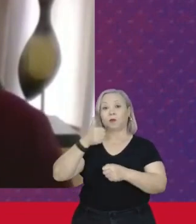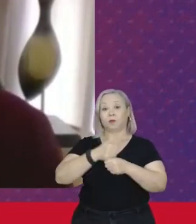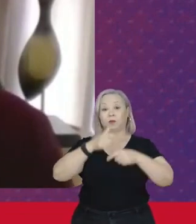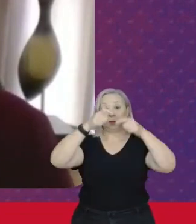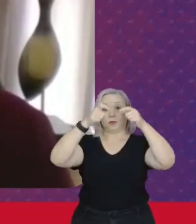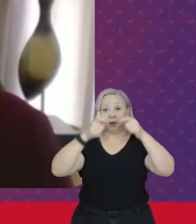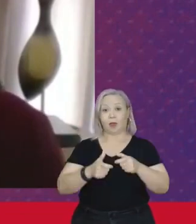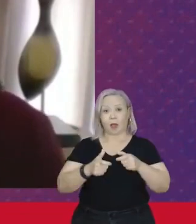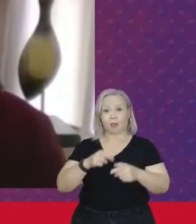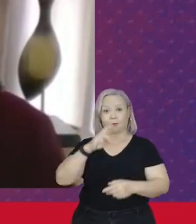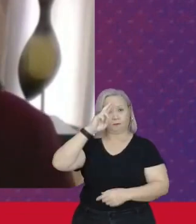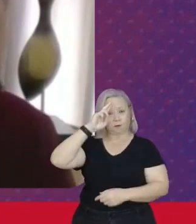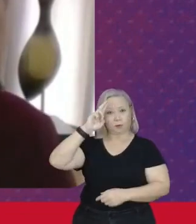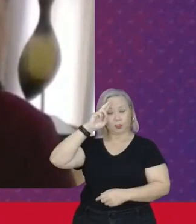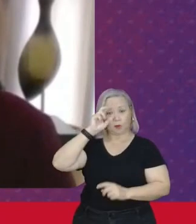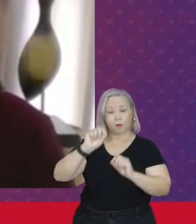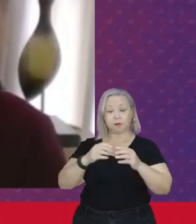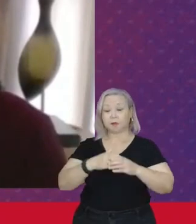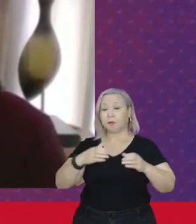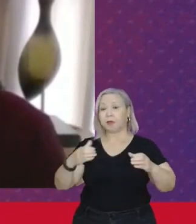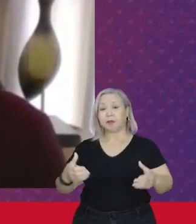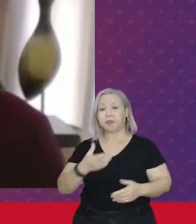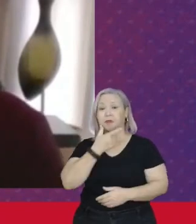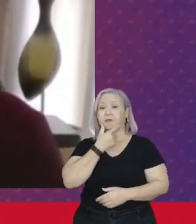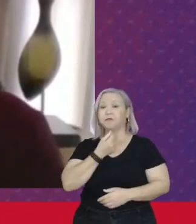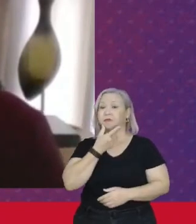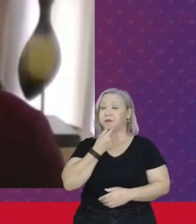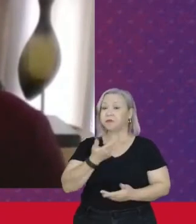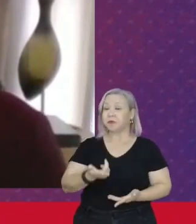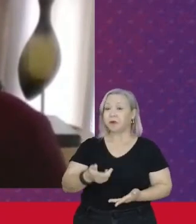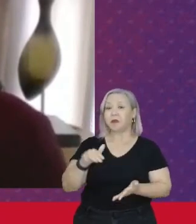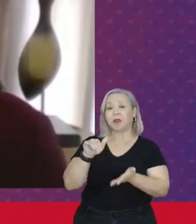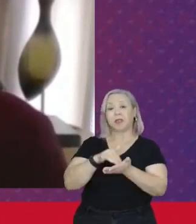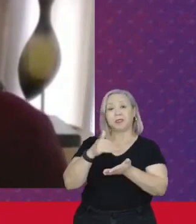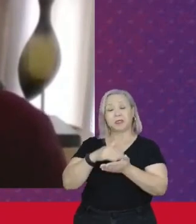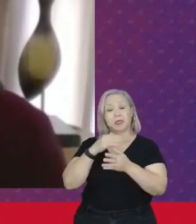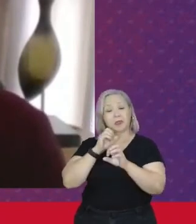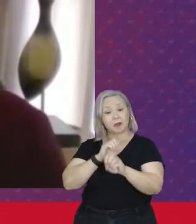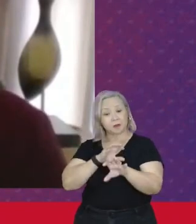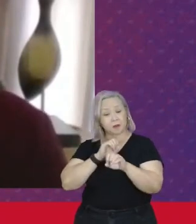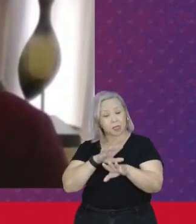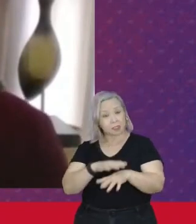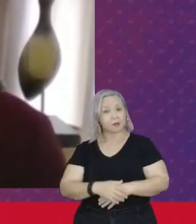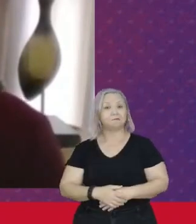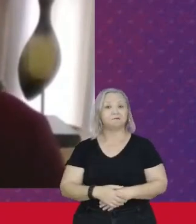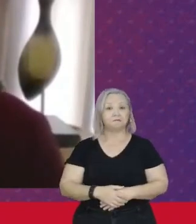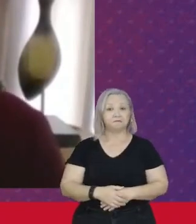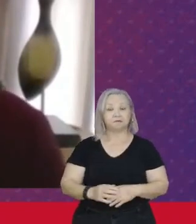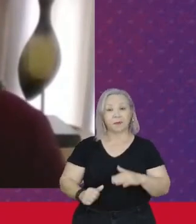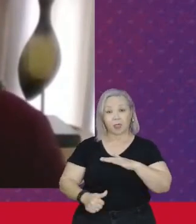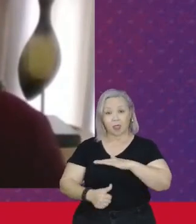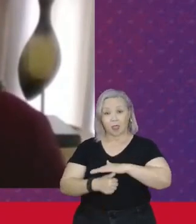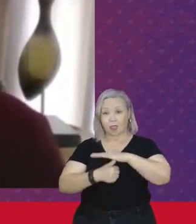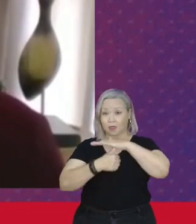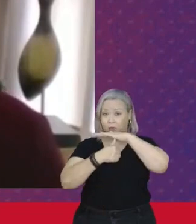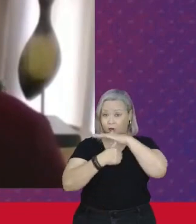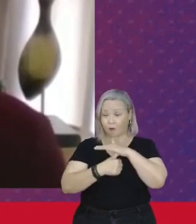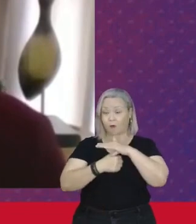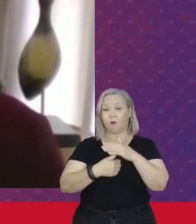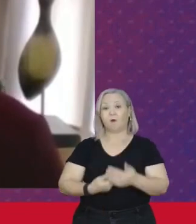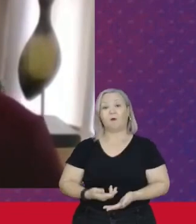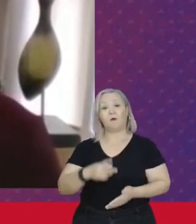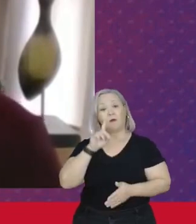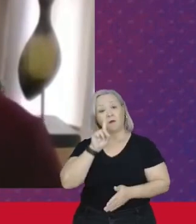ainda são majoritariamente masculinos. Secretários de educação, reitores, diretores